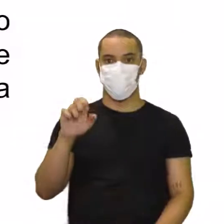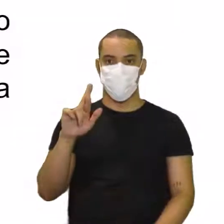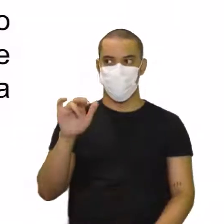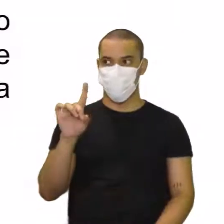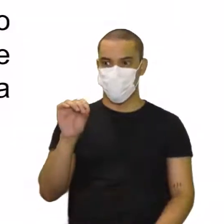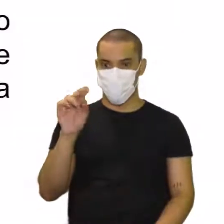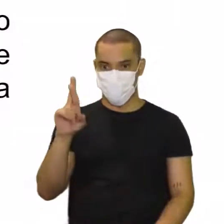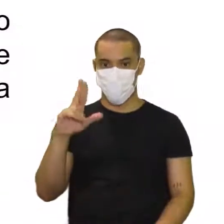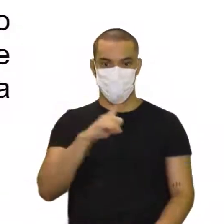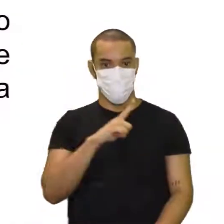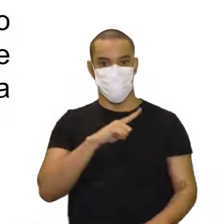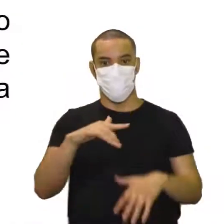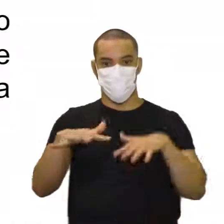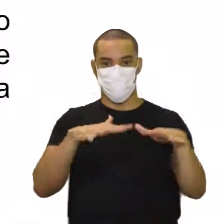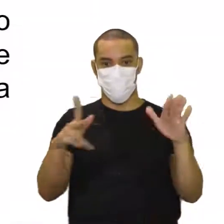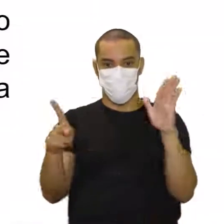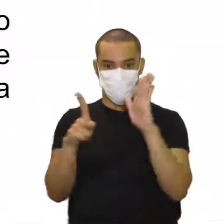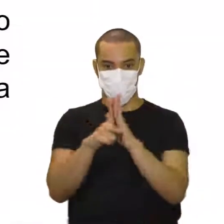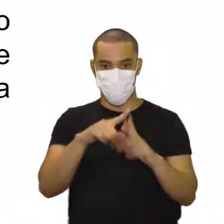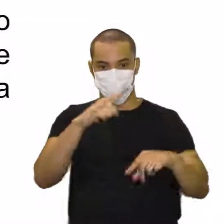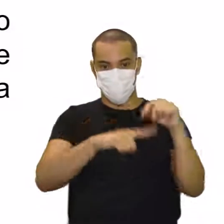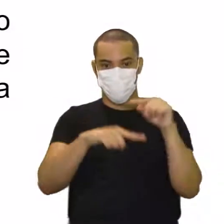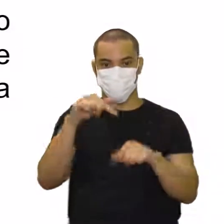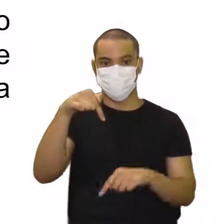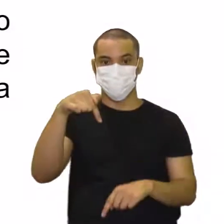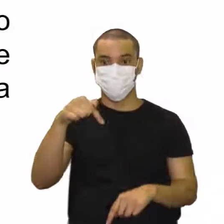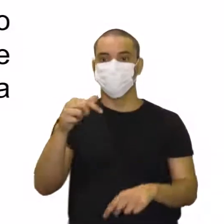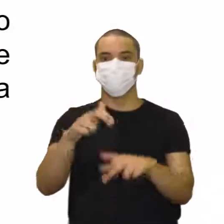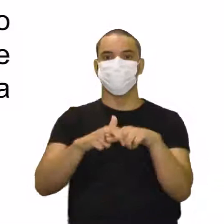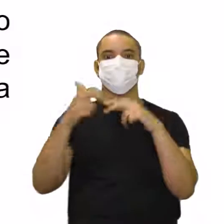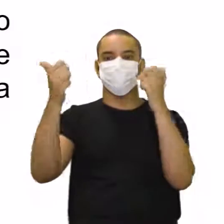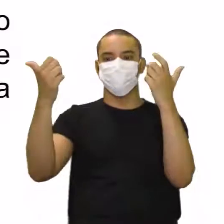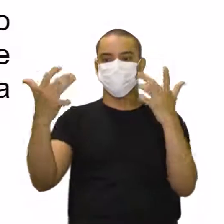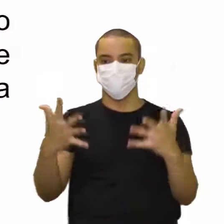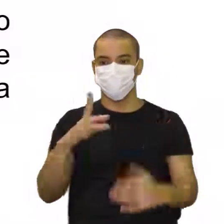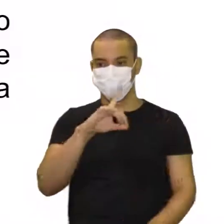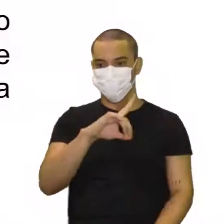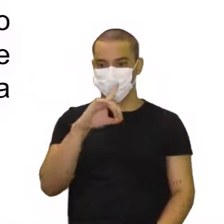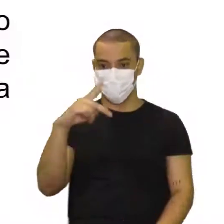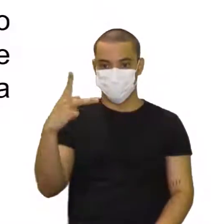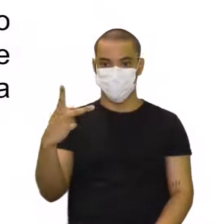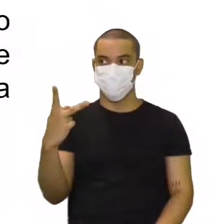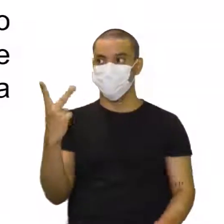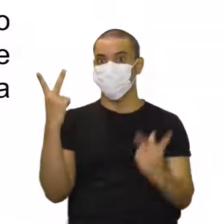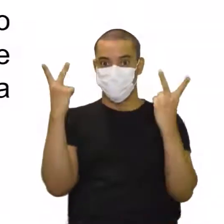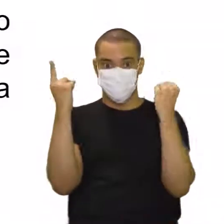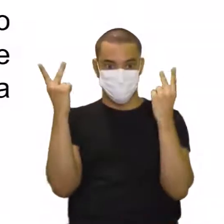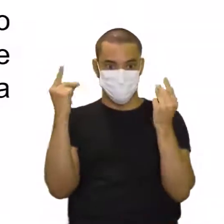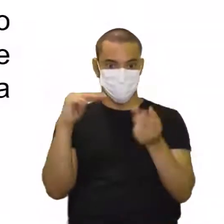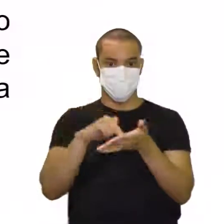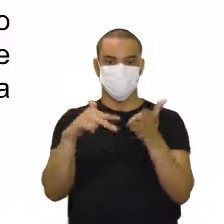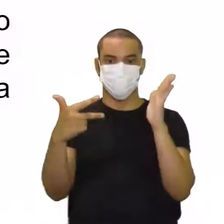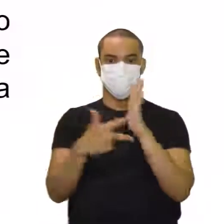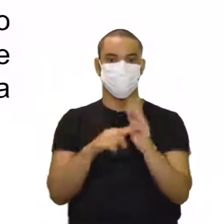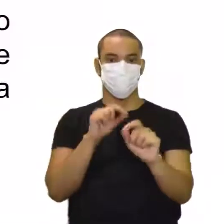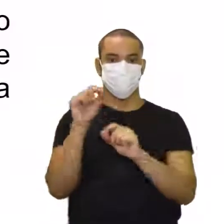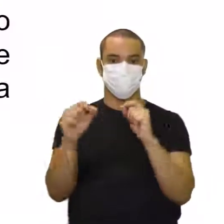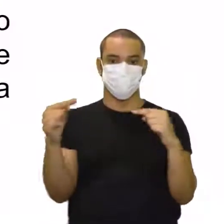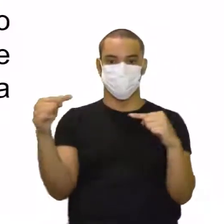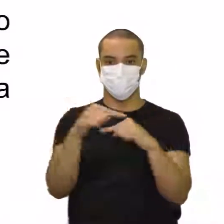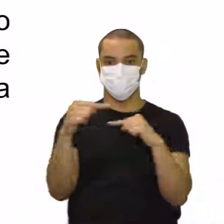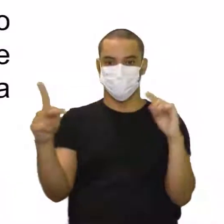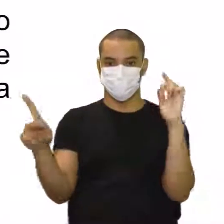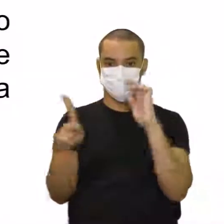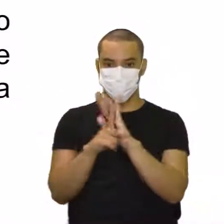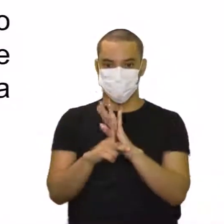gerando o movimento das cargas. Quando a gente fala diferença de potencial comum, a gente está falando dos polos da